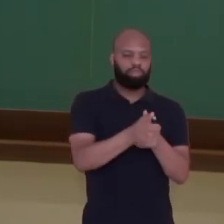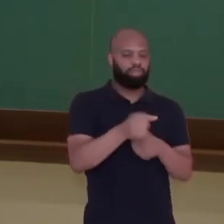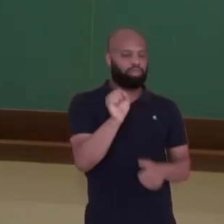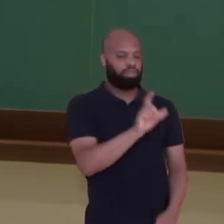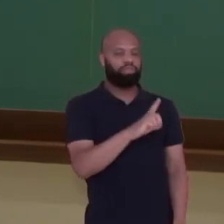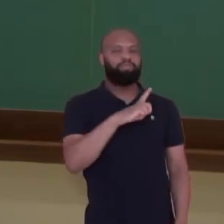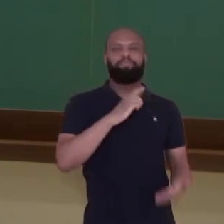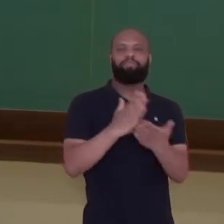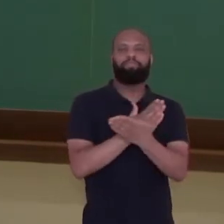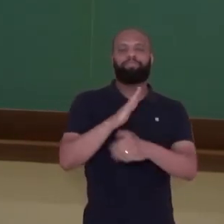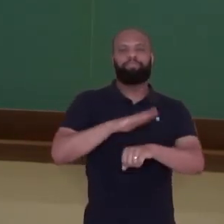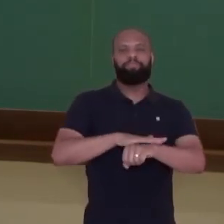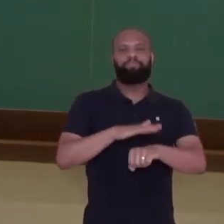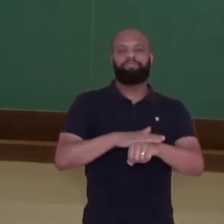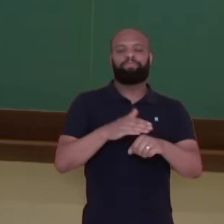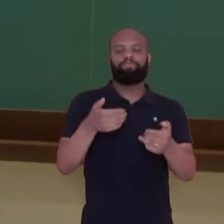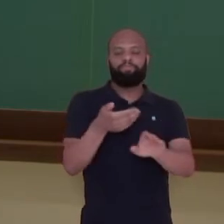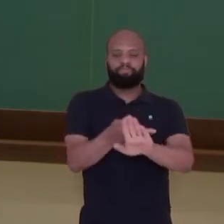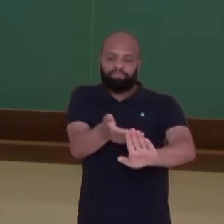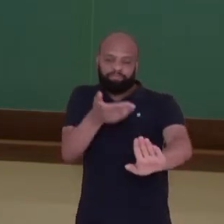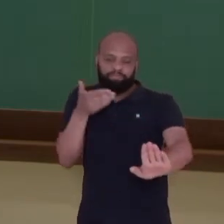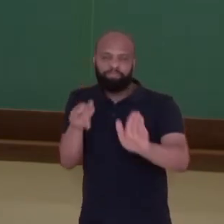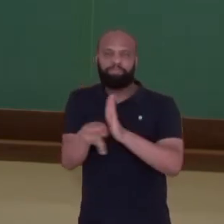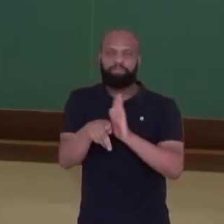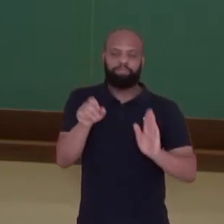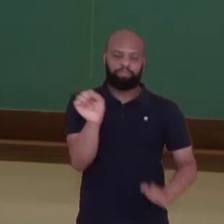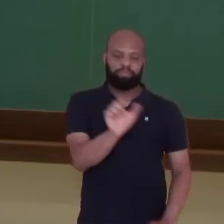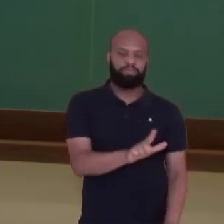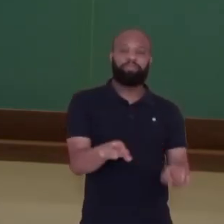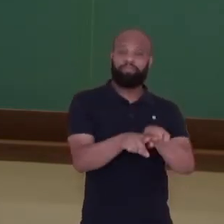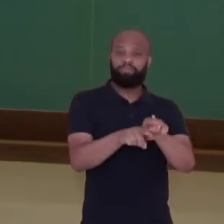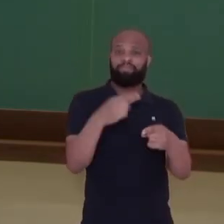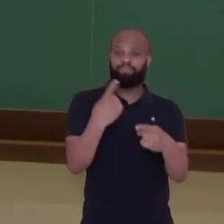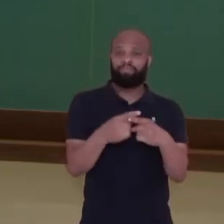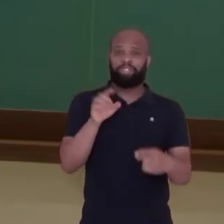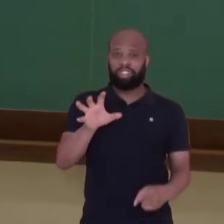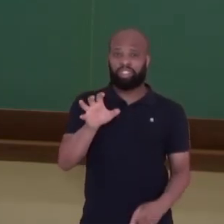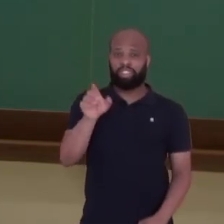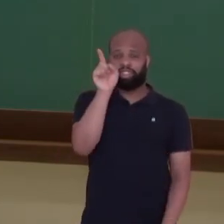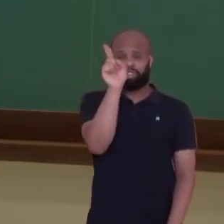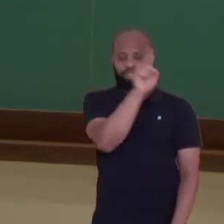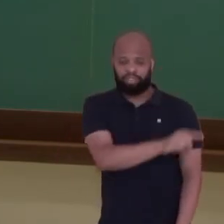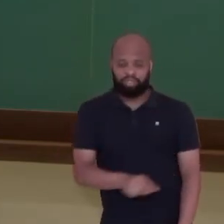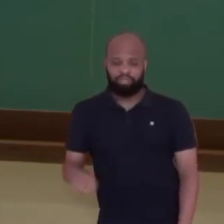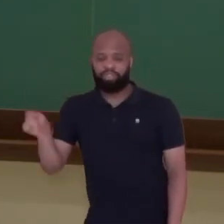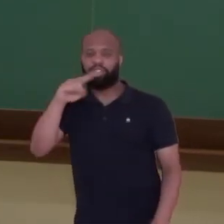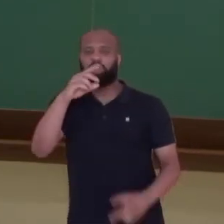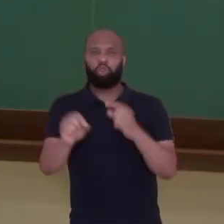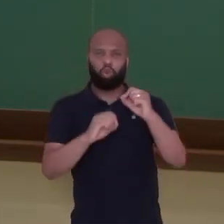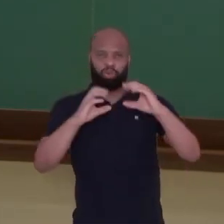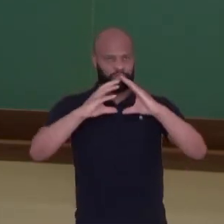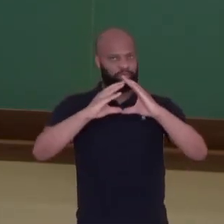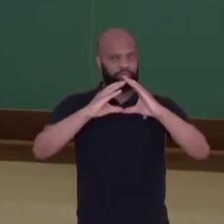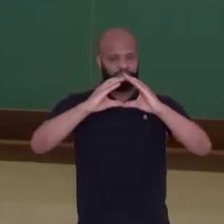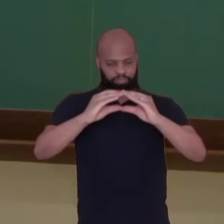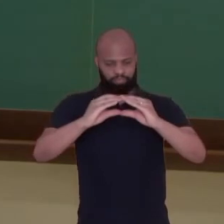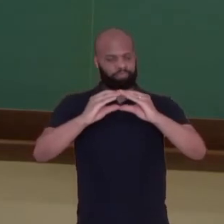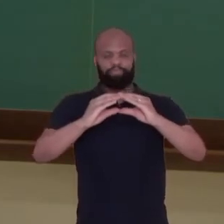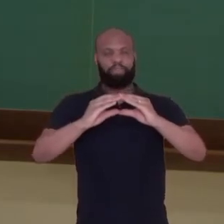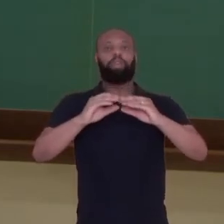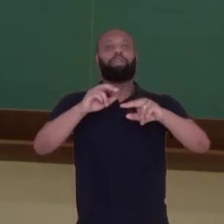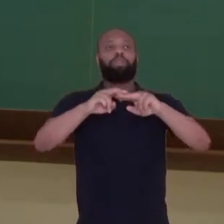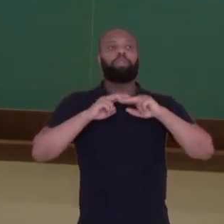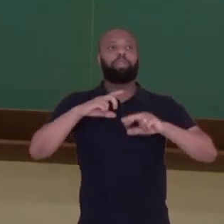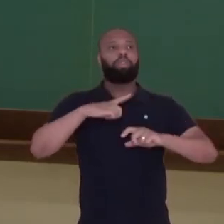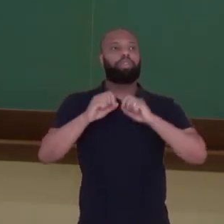e horas mais afastada. Lembrando que essa órbita é elíptica, por isso que tem momentos